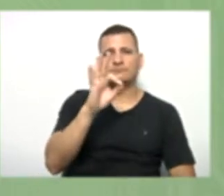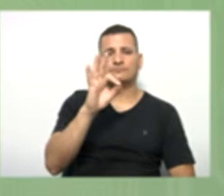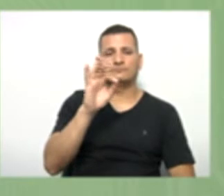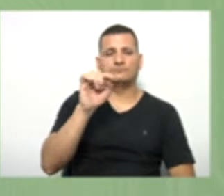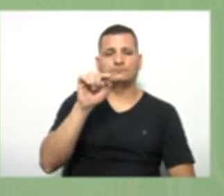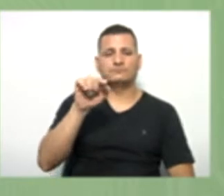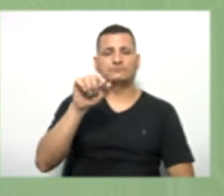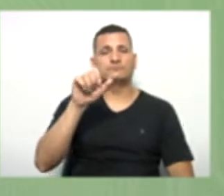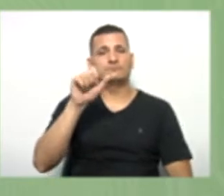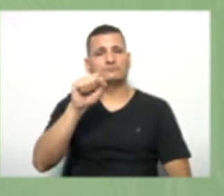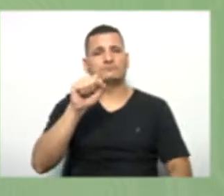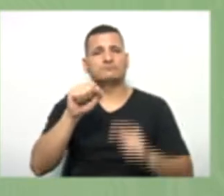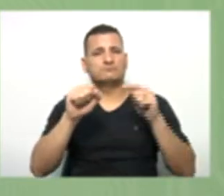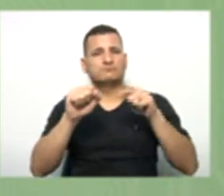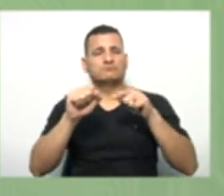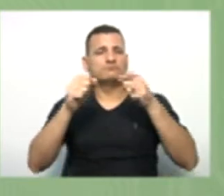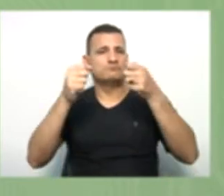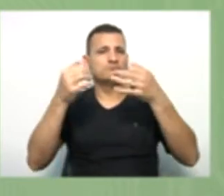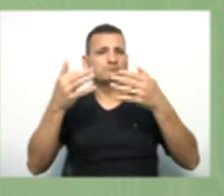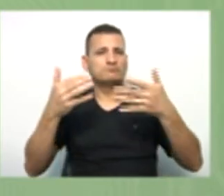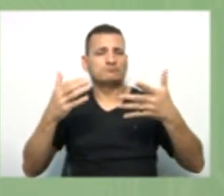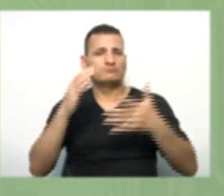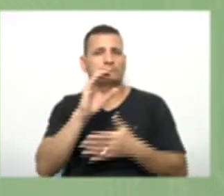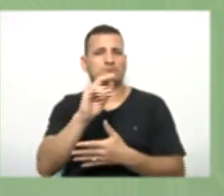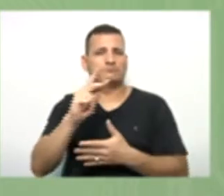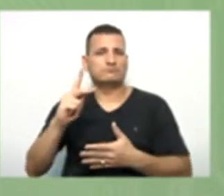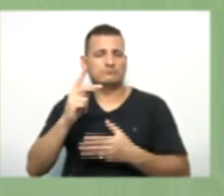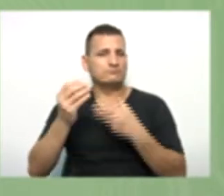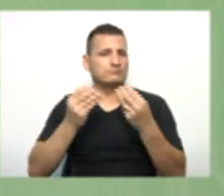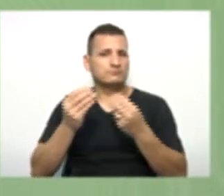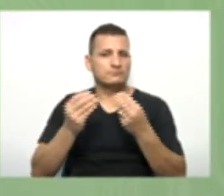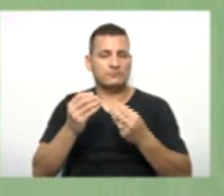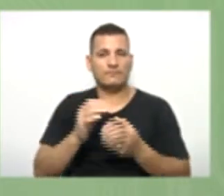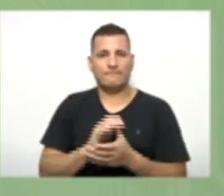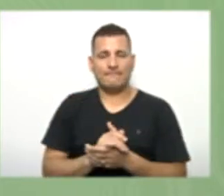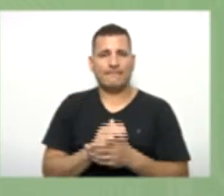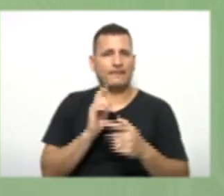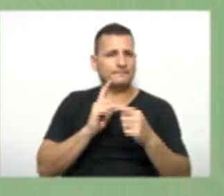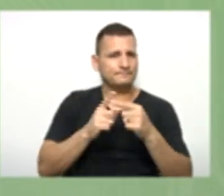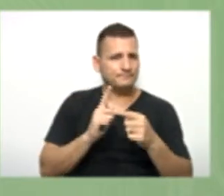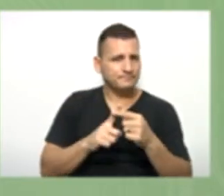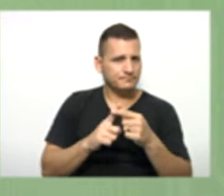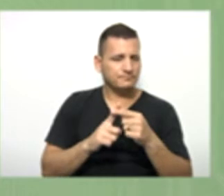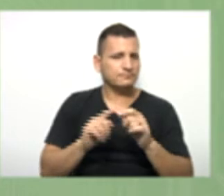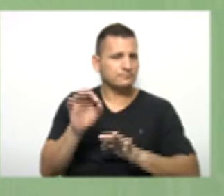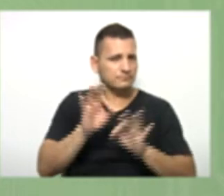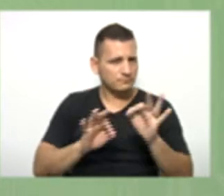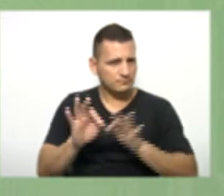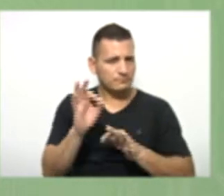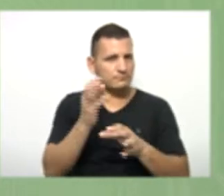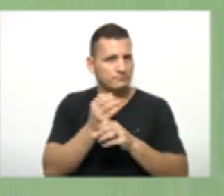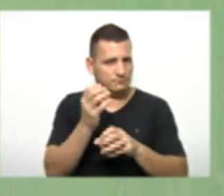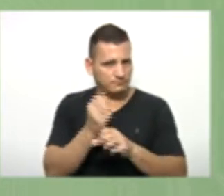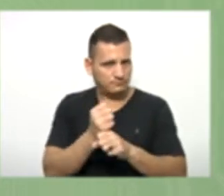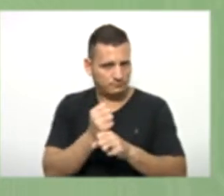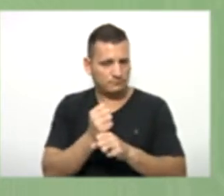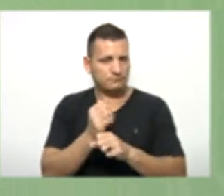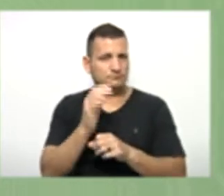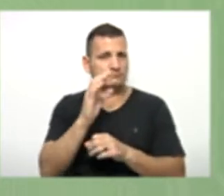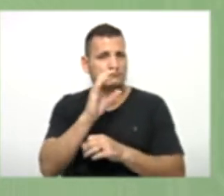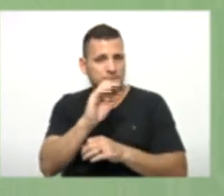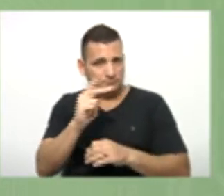especificamente das entidades cooperativas. Por quê? Porque a organização das contas contábeis das